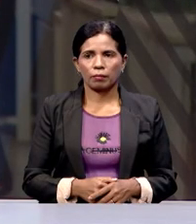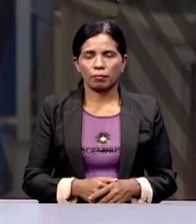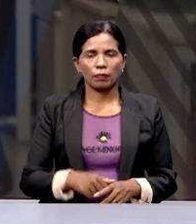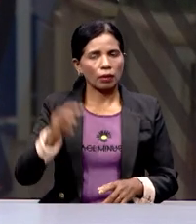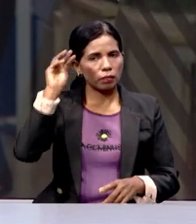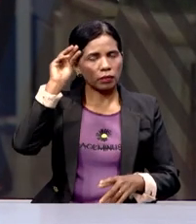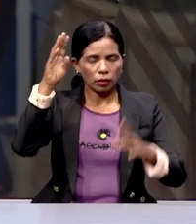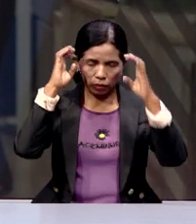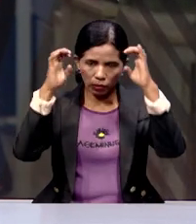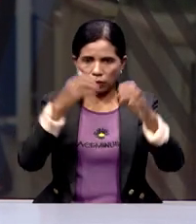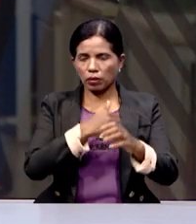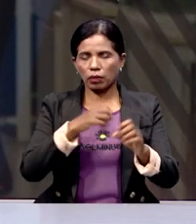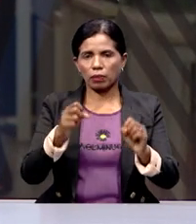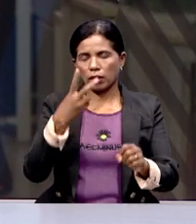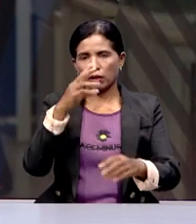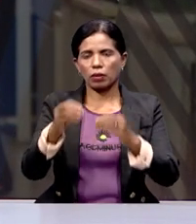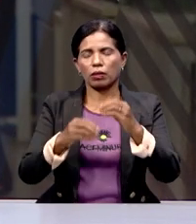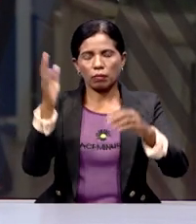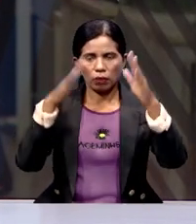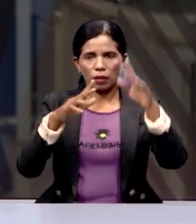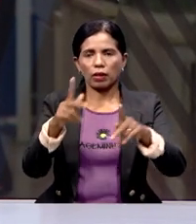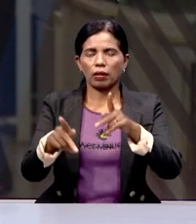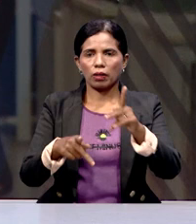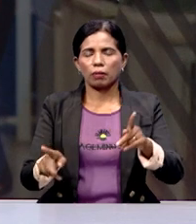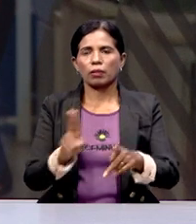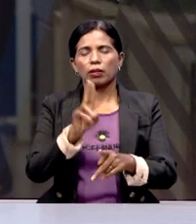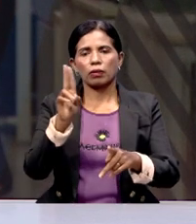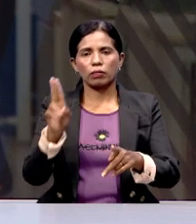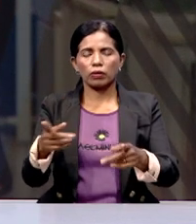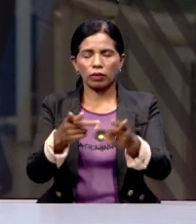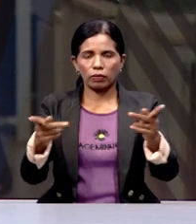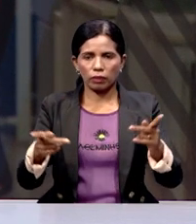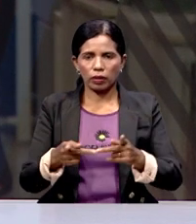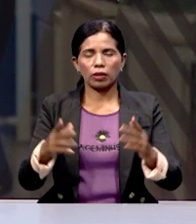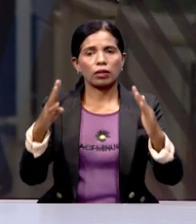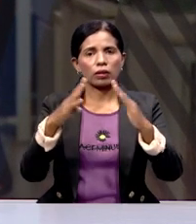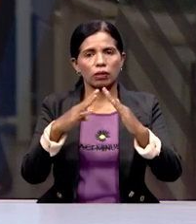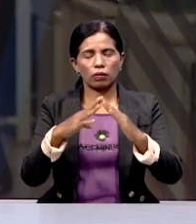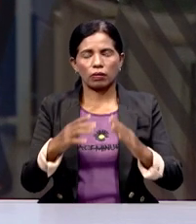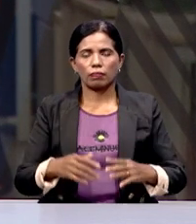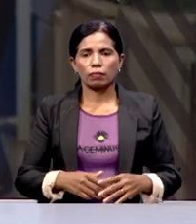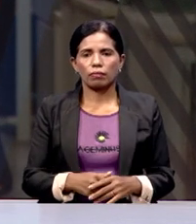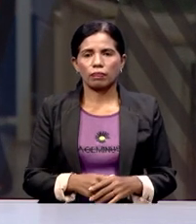Ministério da Educação se deu bem resolve o problema da comunidade e bem ocupa recinto escola.